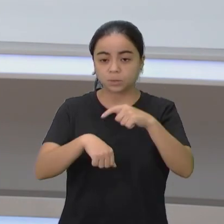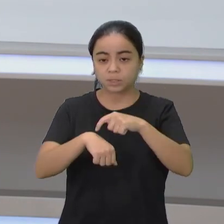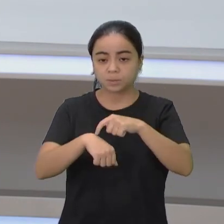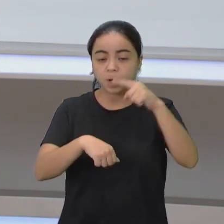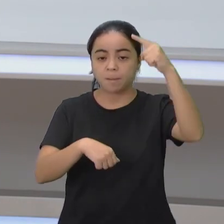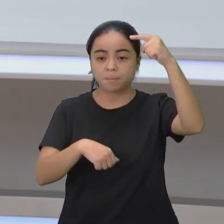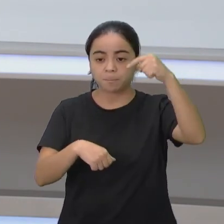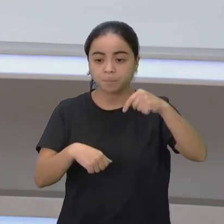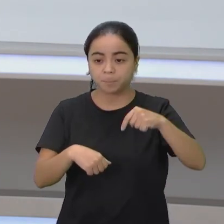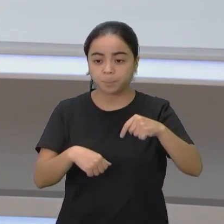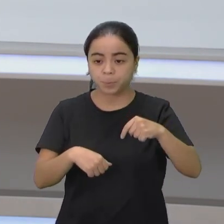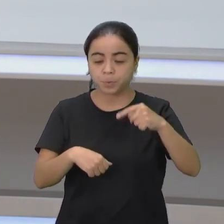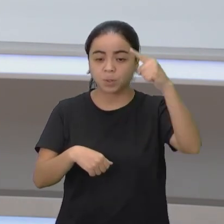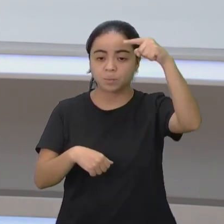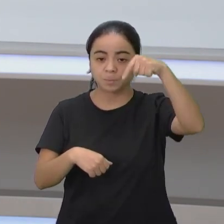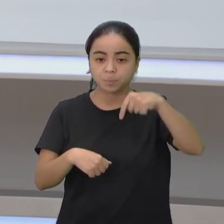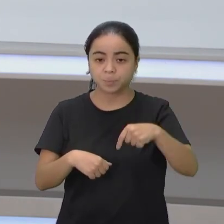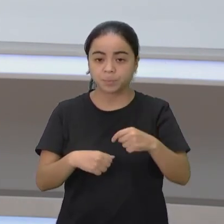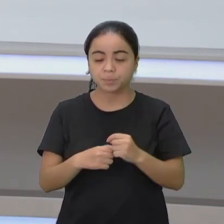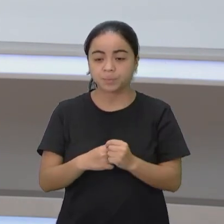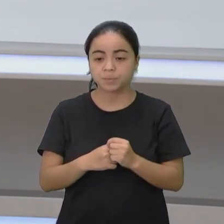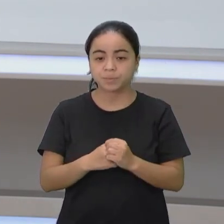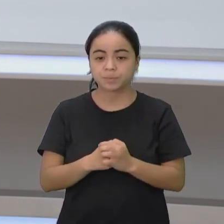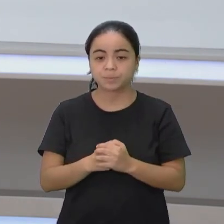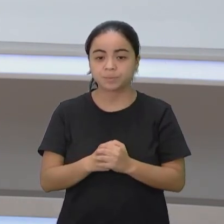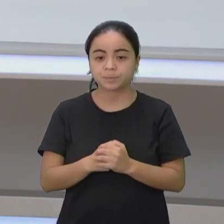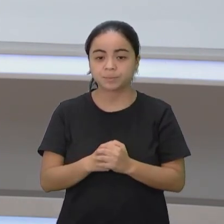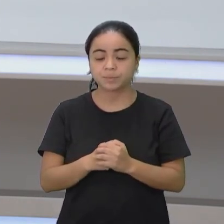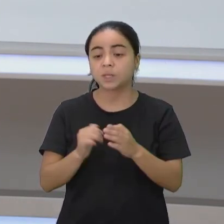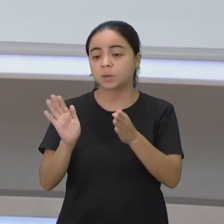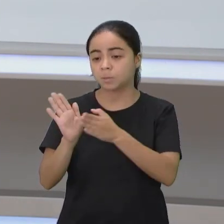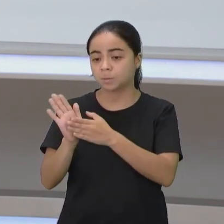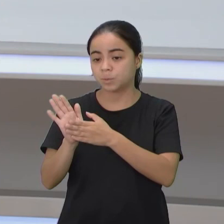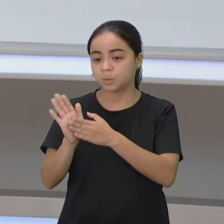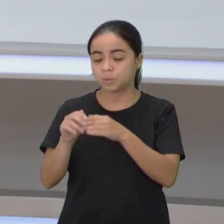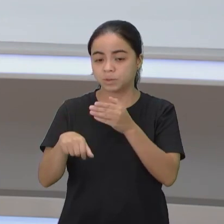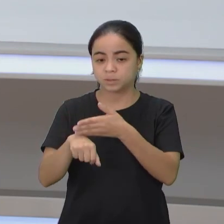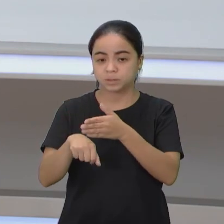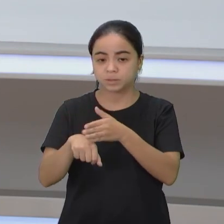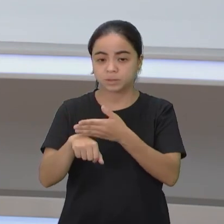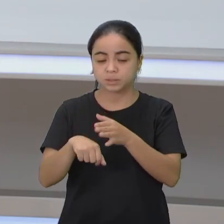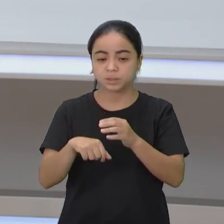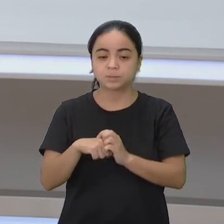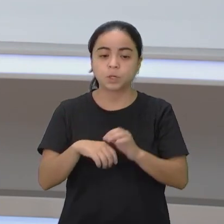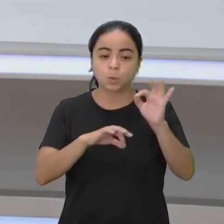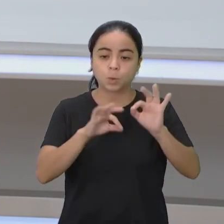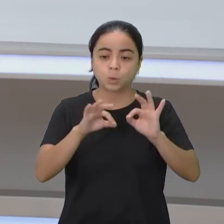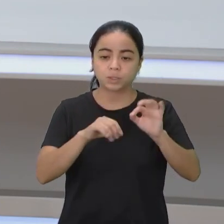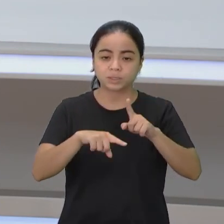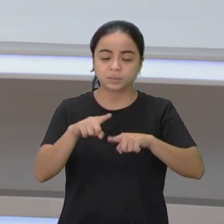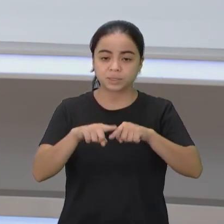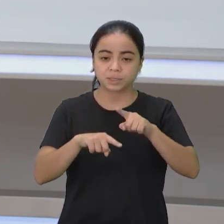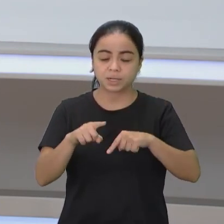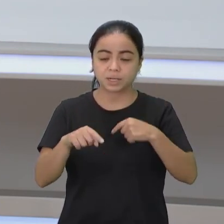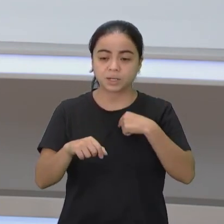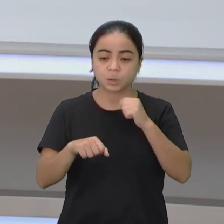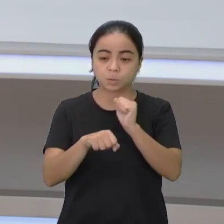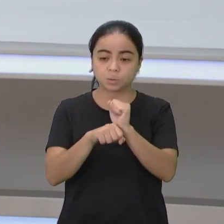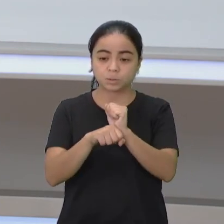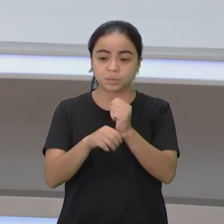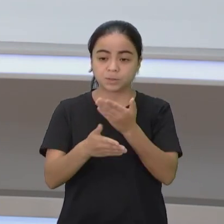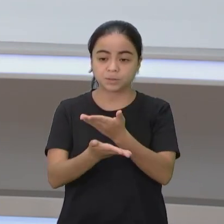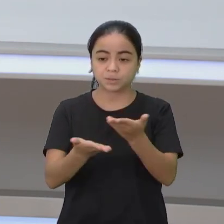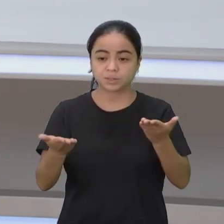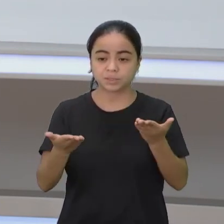gota gasta para andar, como o Bolt fez, tá bom? Essa é a nossa proposta da aula. Prepara os seus materiais. Eu espero vocês aqui na próxima aula,